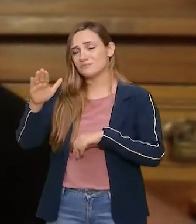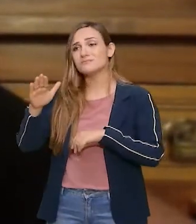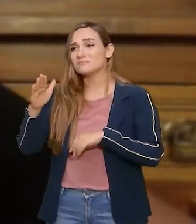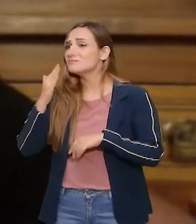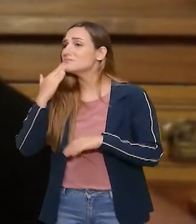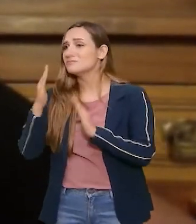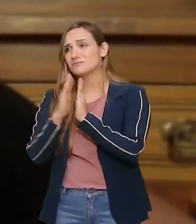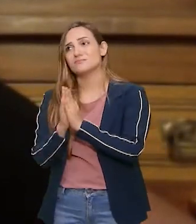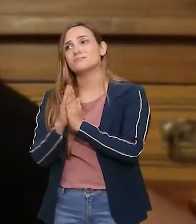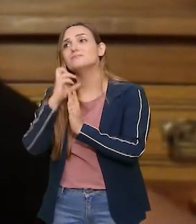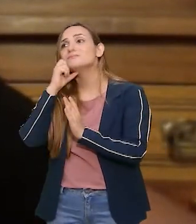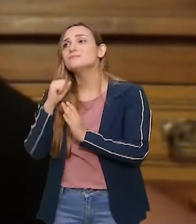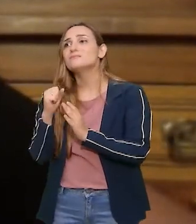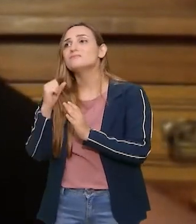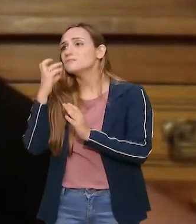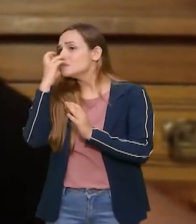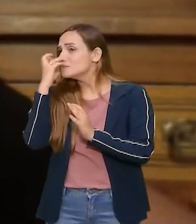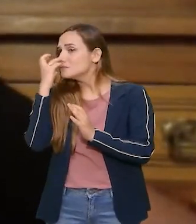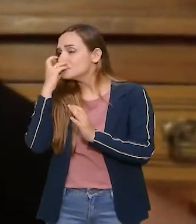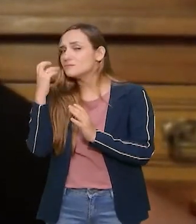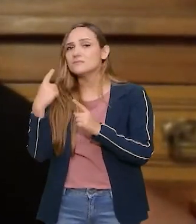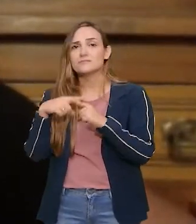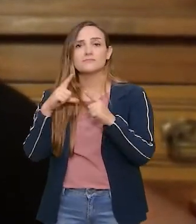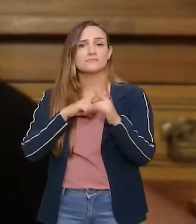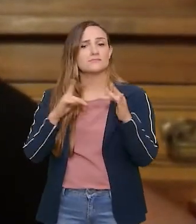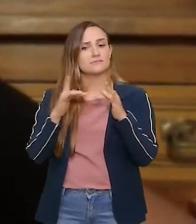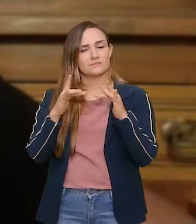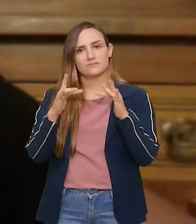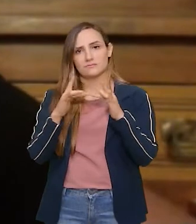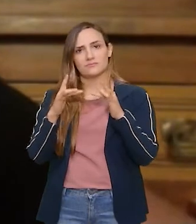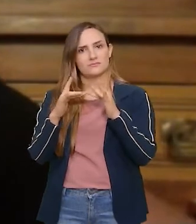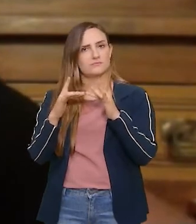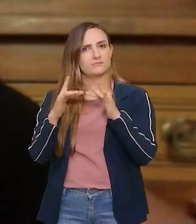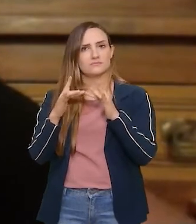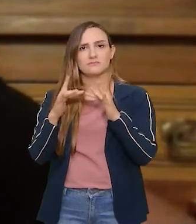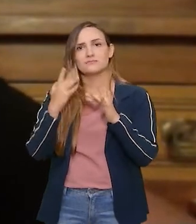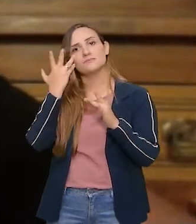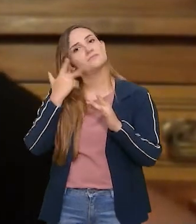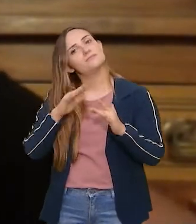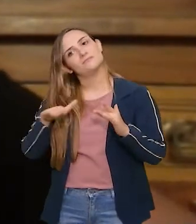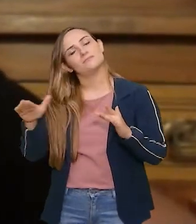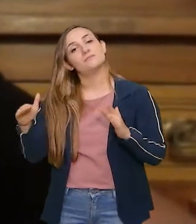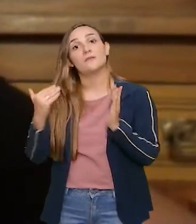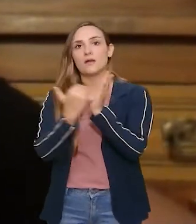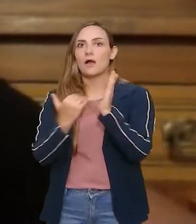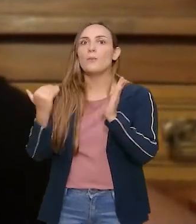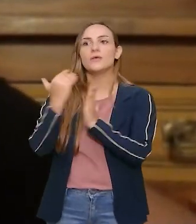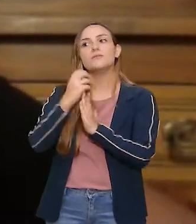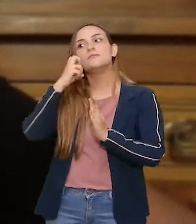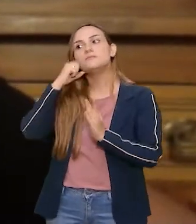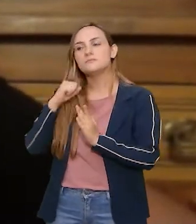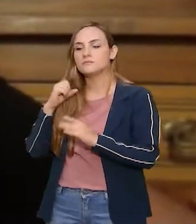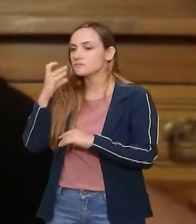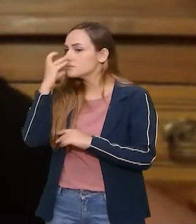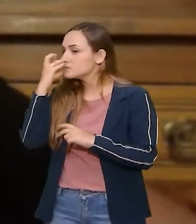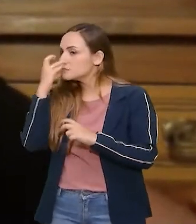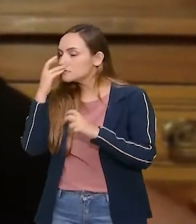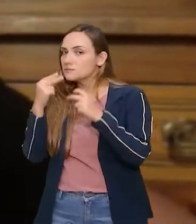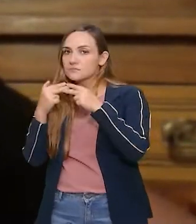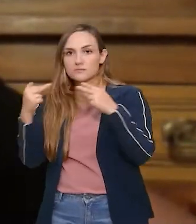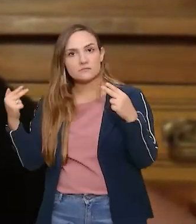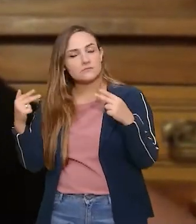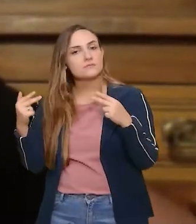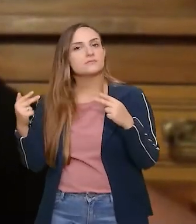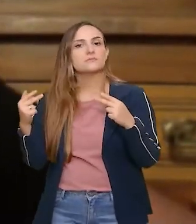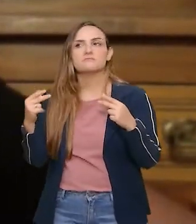lockdown, e muitas resolveram adotar cachorrinhos, né, porque estavam com as crianças, enfim. Houve um aumento no número dessas